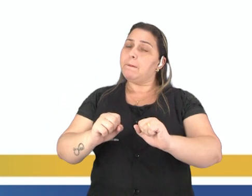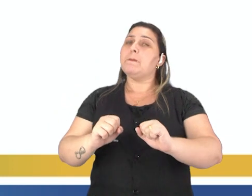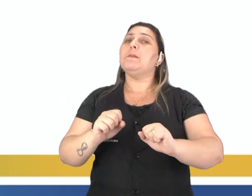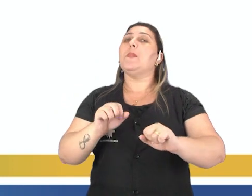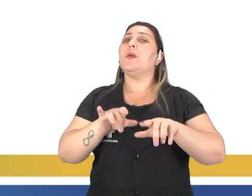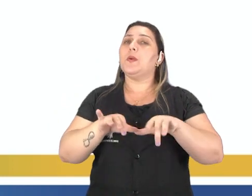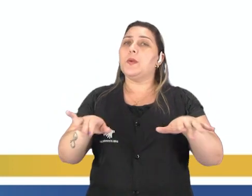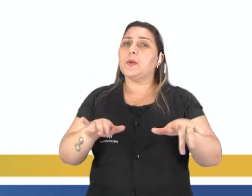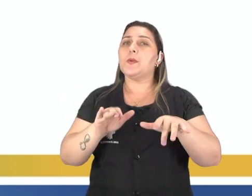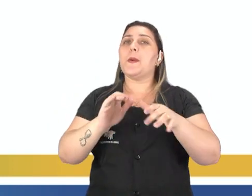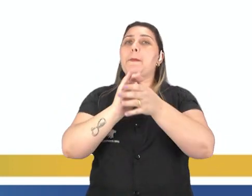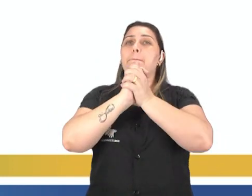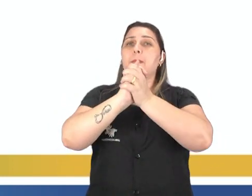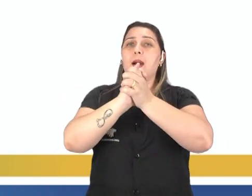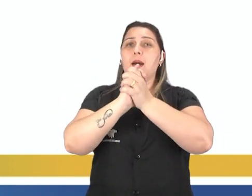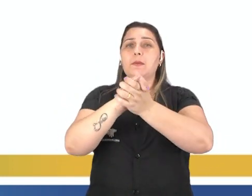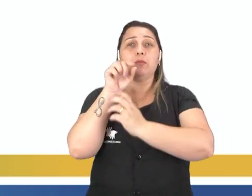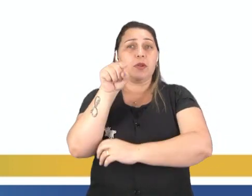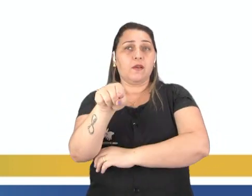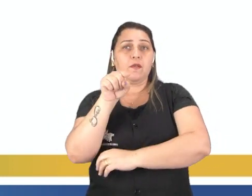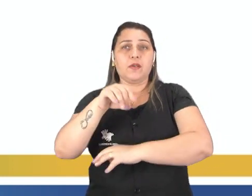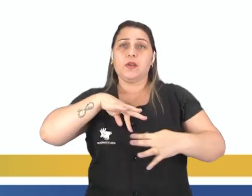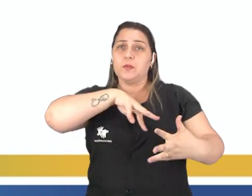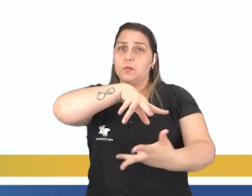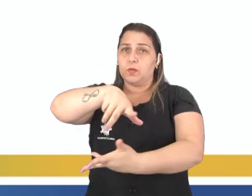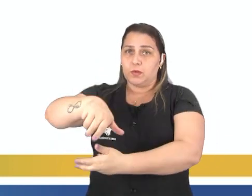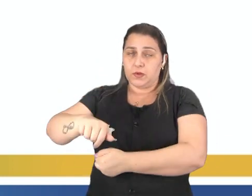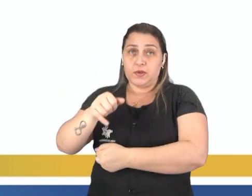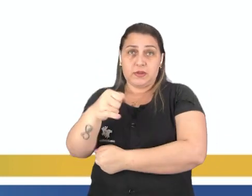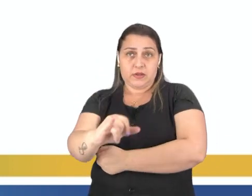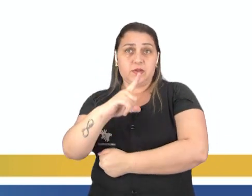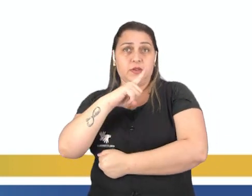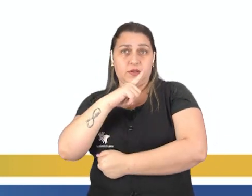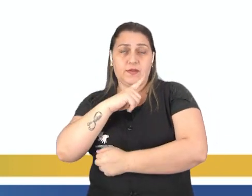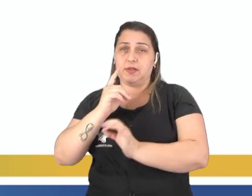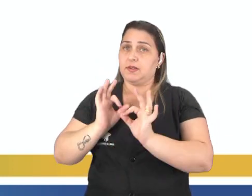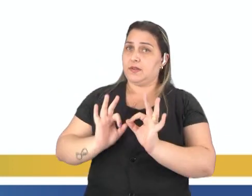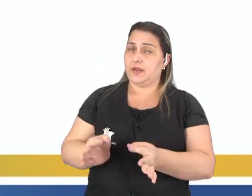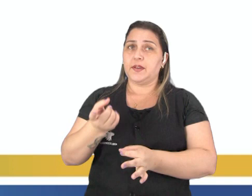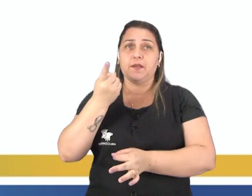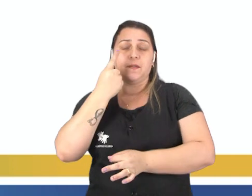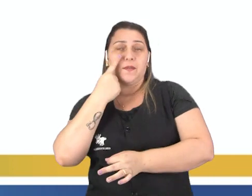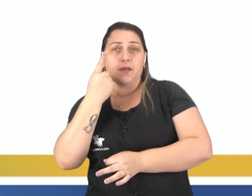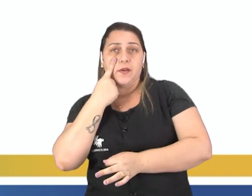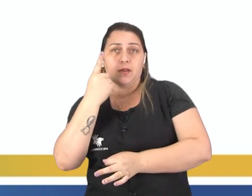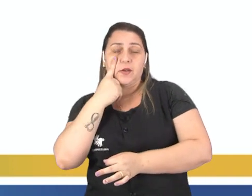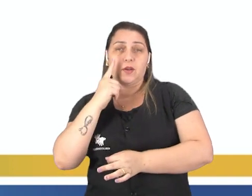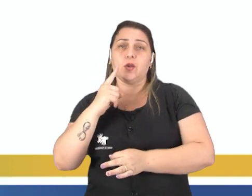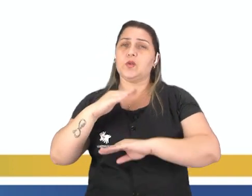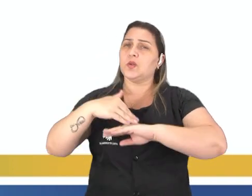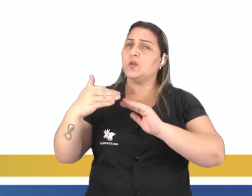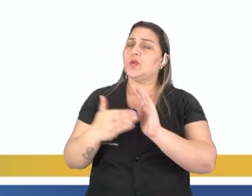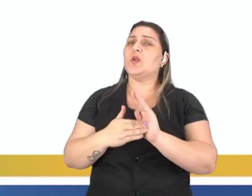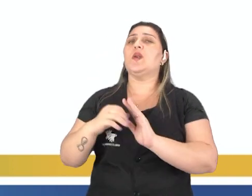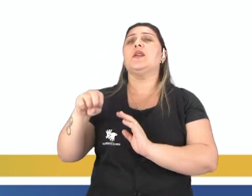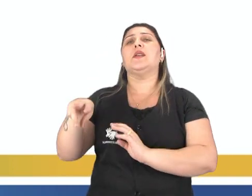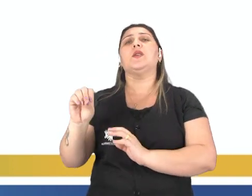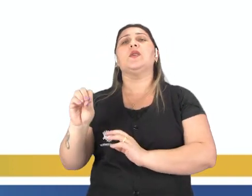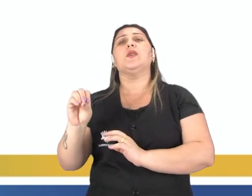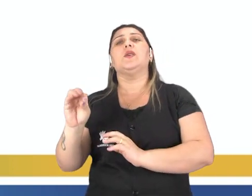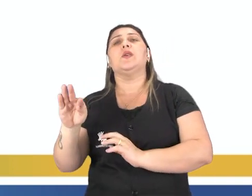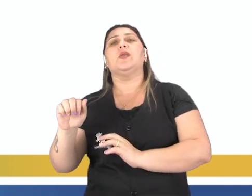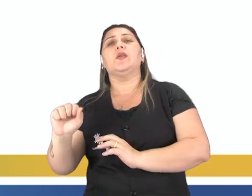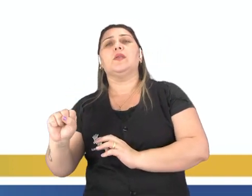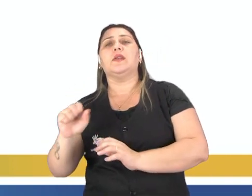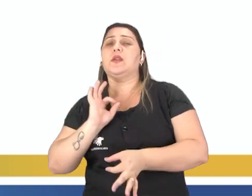esse parabéns para você em qualquer lugar do mundo, se pegar essa partitura, certo? Então vejam que aí nós temos todas as notas organizadinhas,